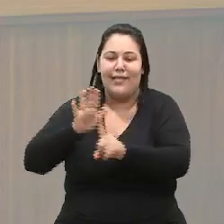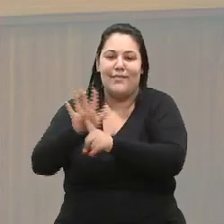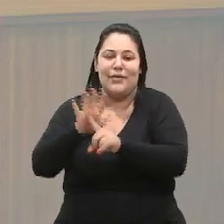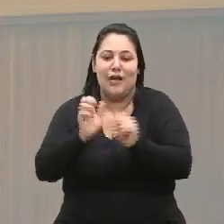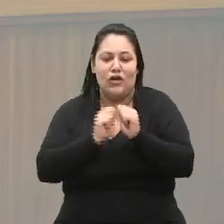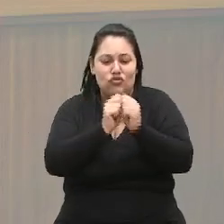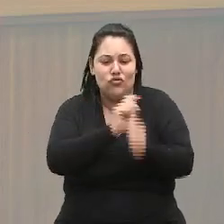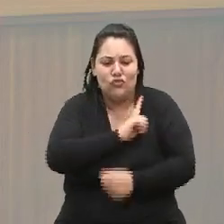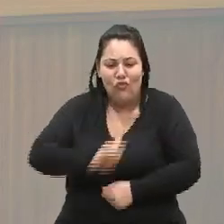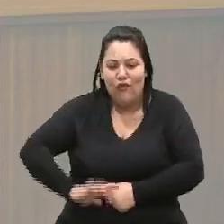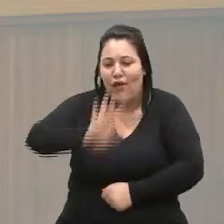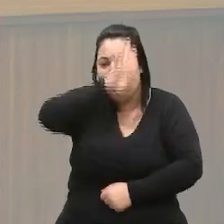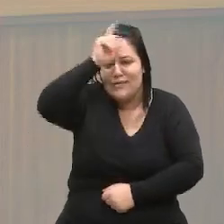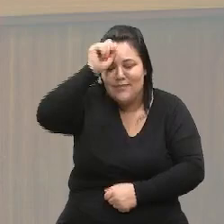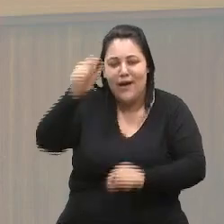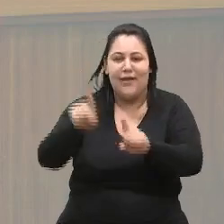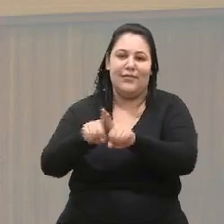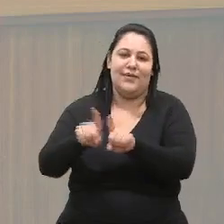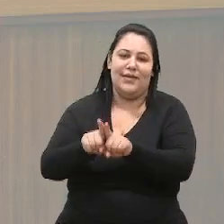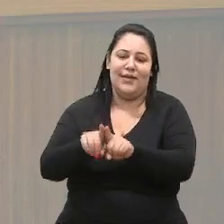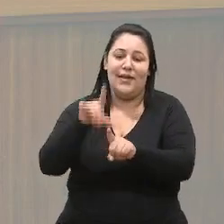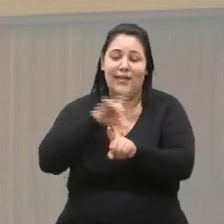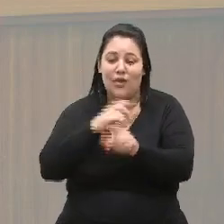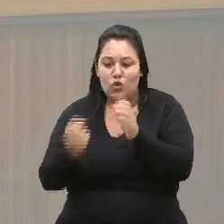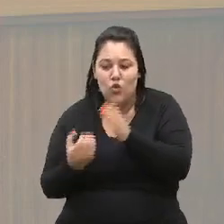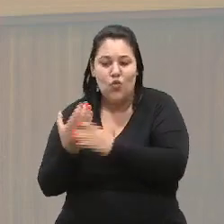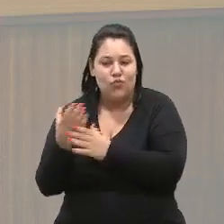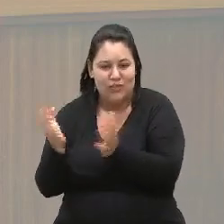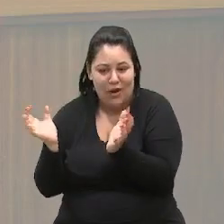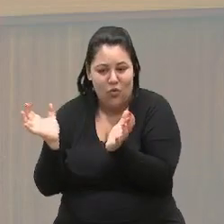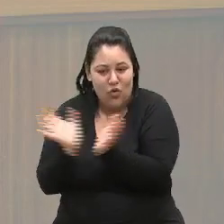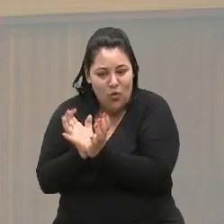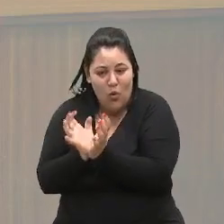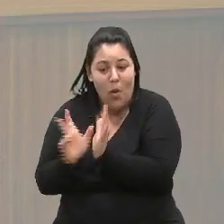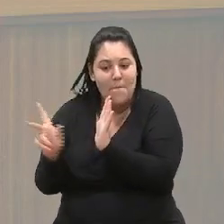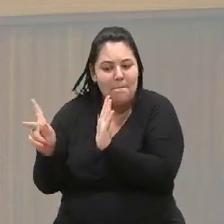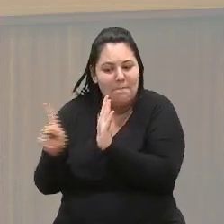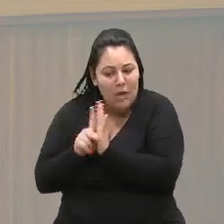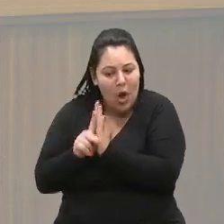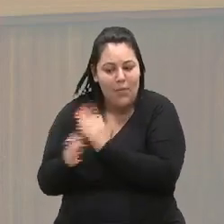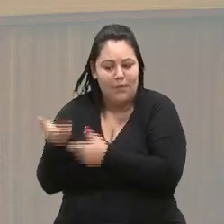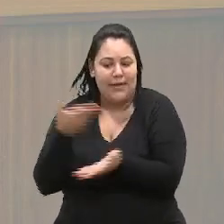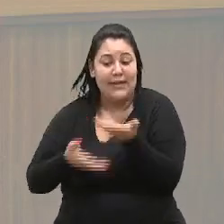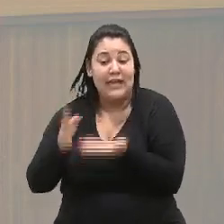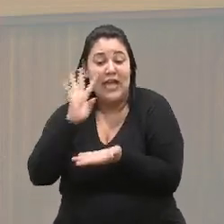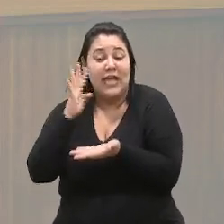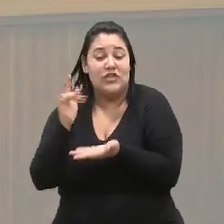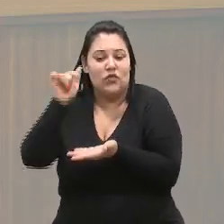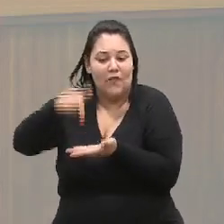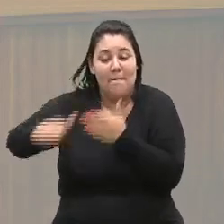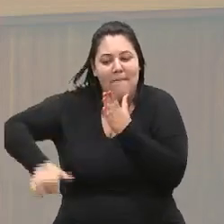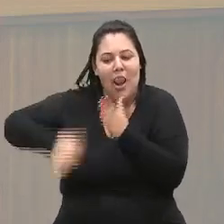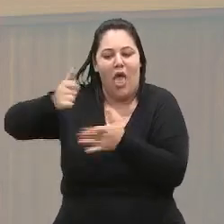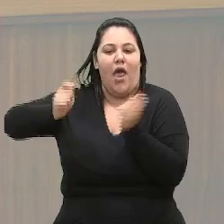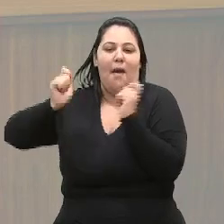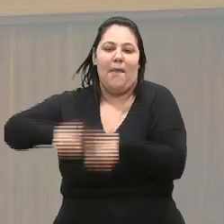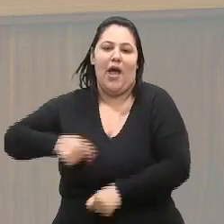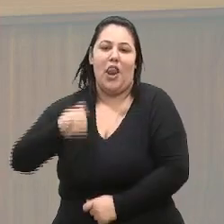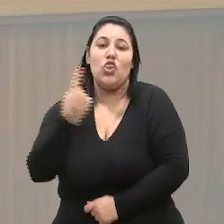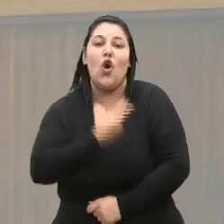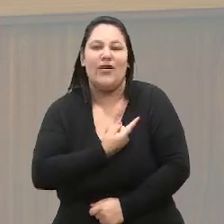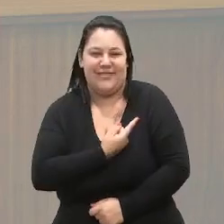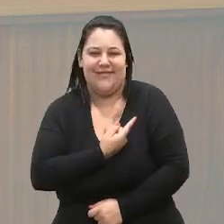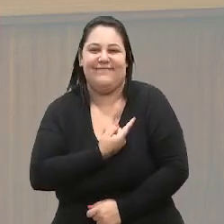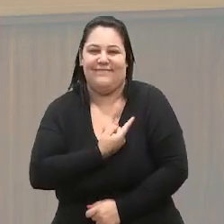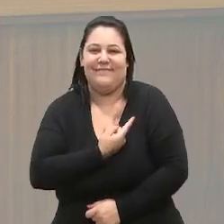governo municipal e tendo uma frente parlamentar, isso efetiva a nossa capacidade. Eu quero falar que